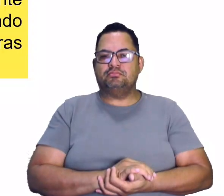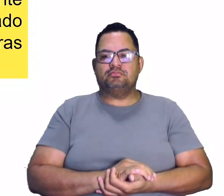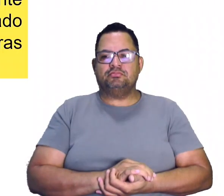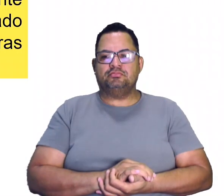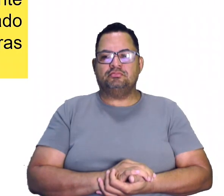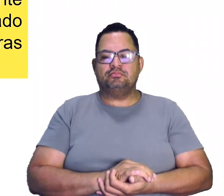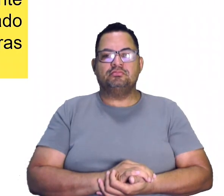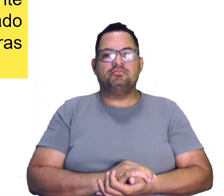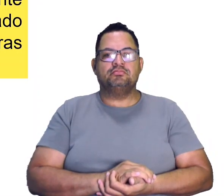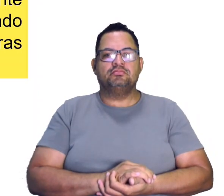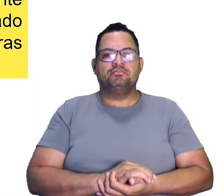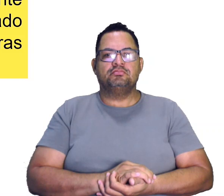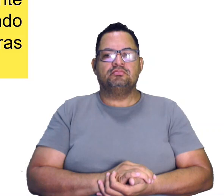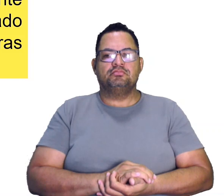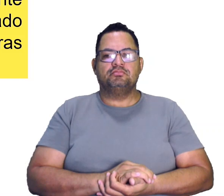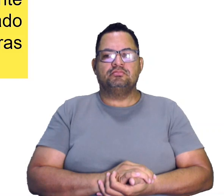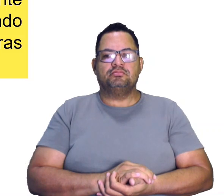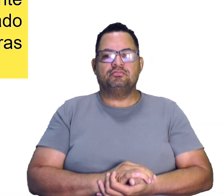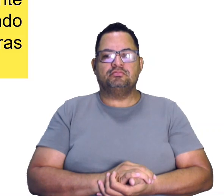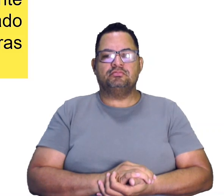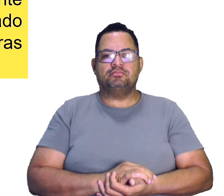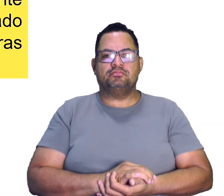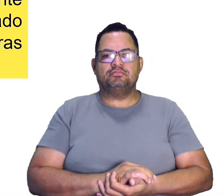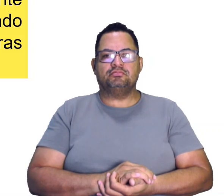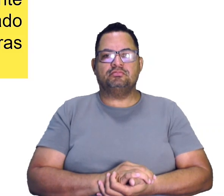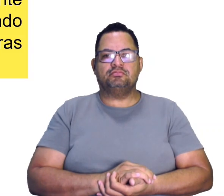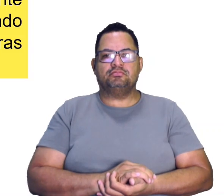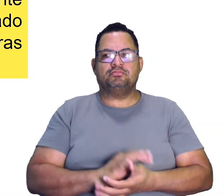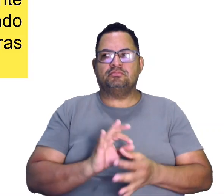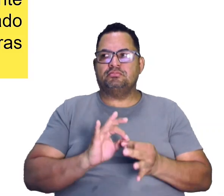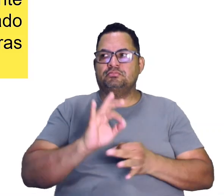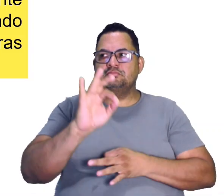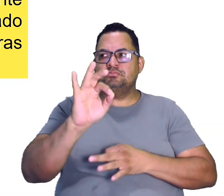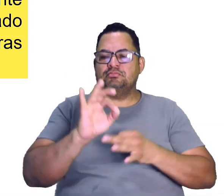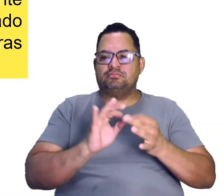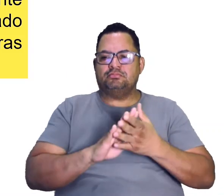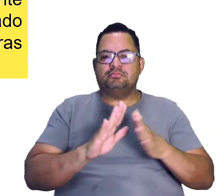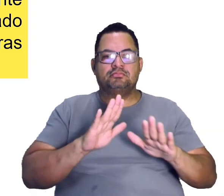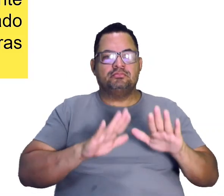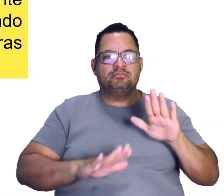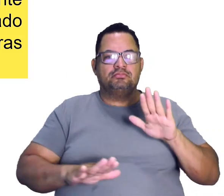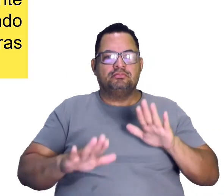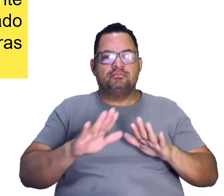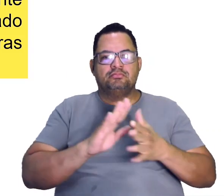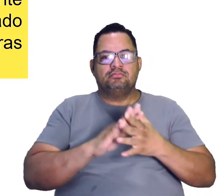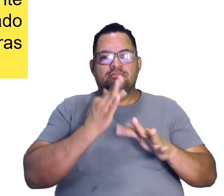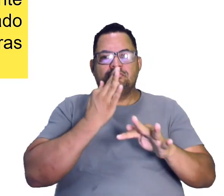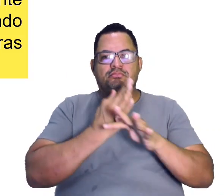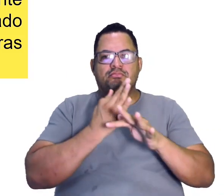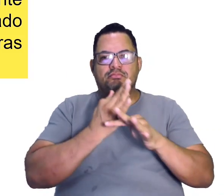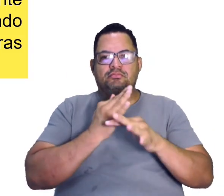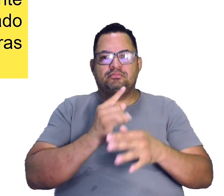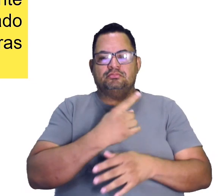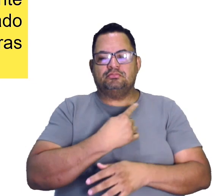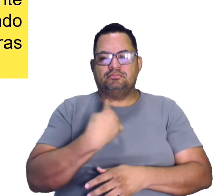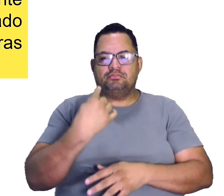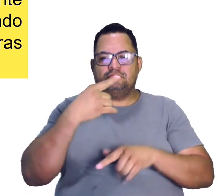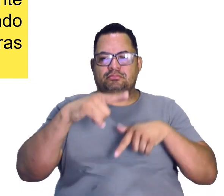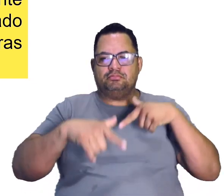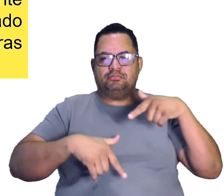físicas. Sobre unidades de medida. Bom, depende da grandeza física que nós estamos trabalhando,